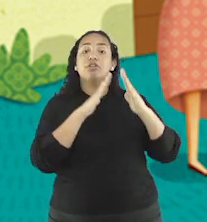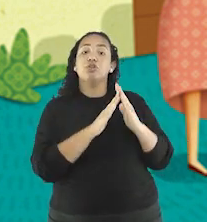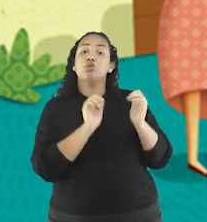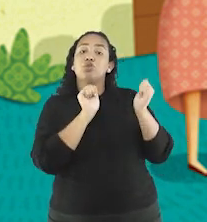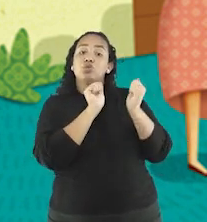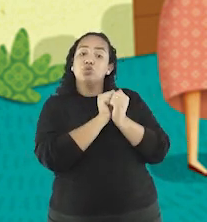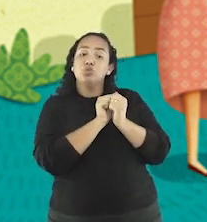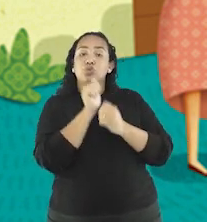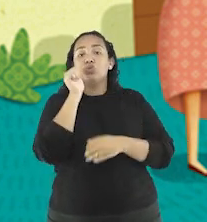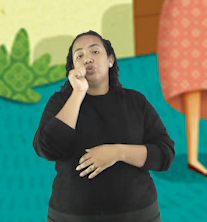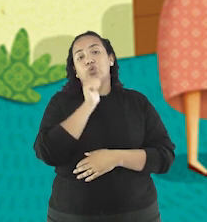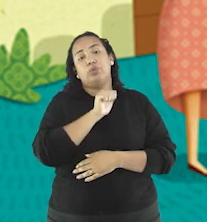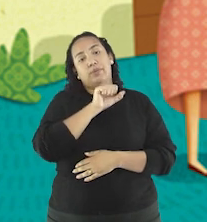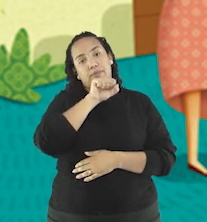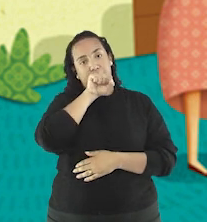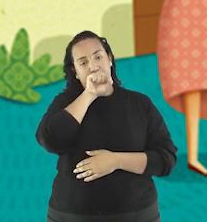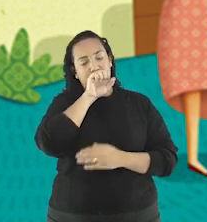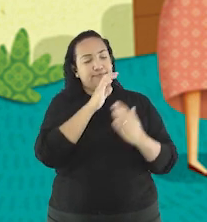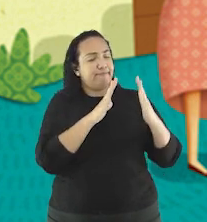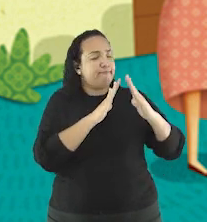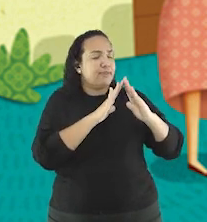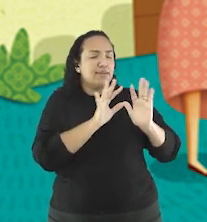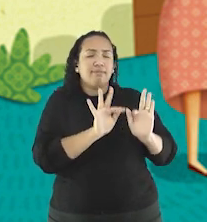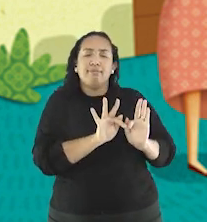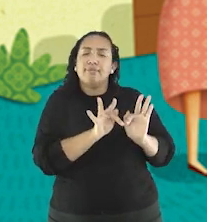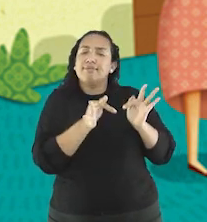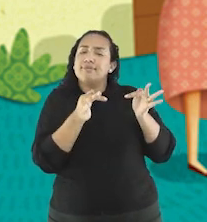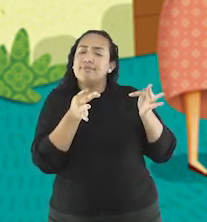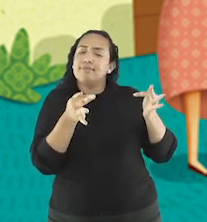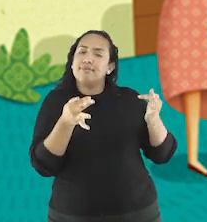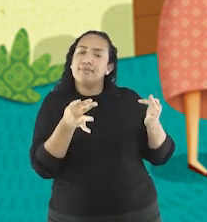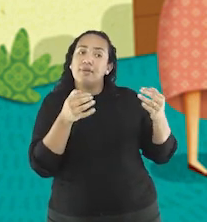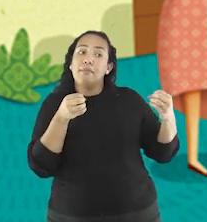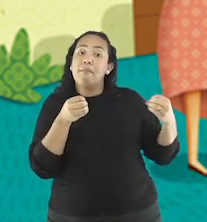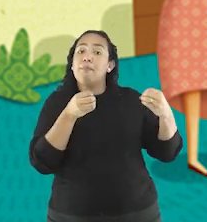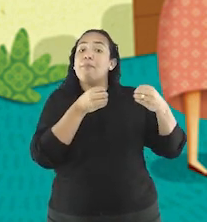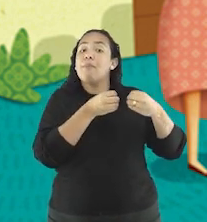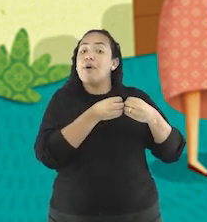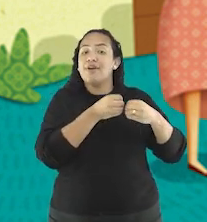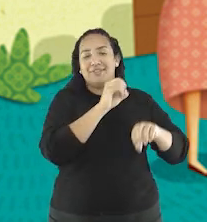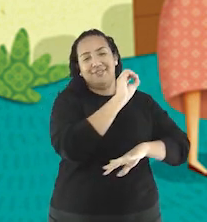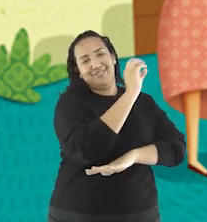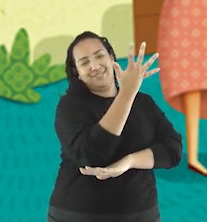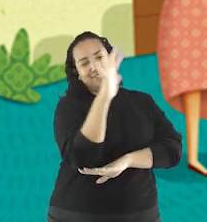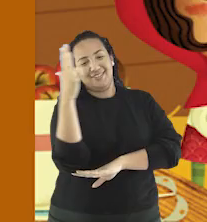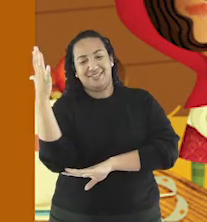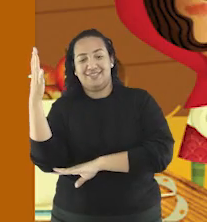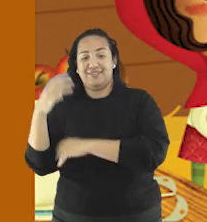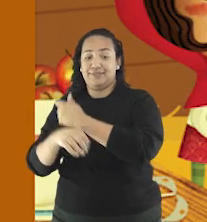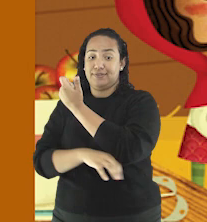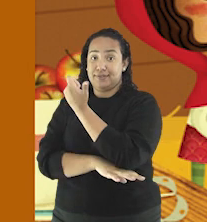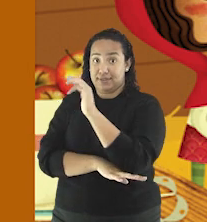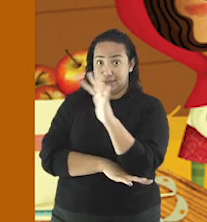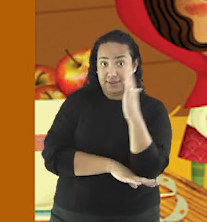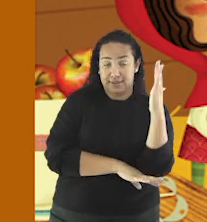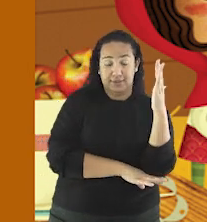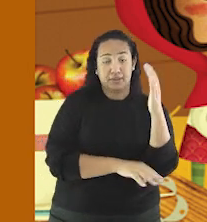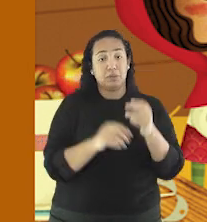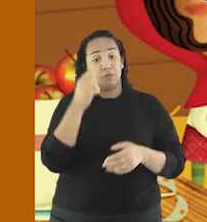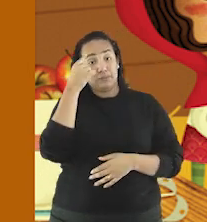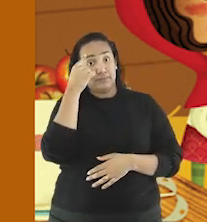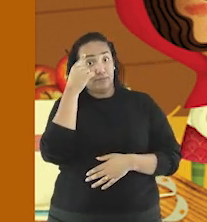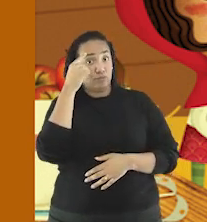a mãe e uma casa simples e acolhedora, perto da floresta. Certo